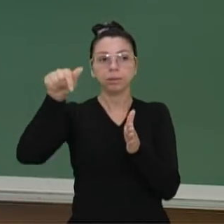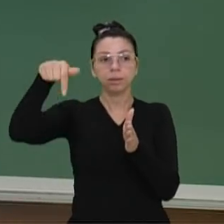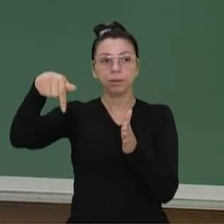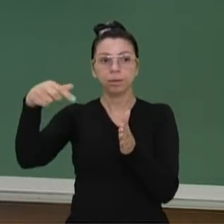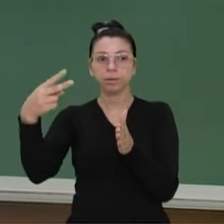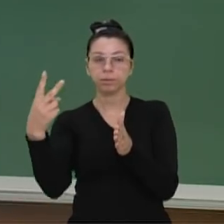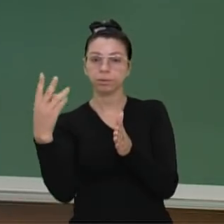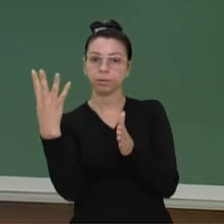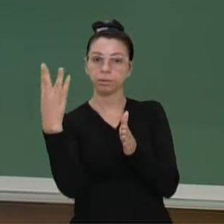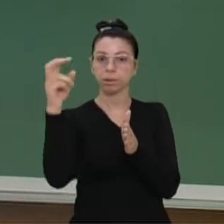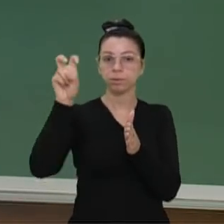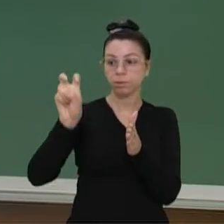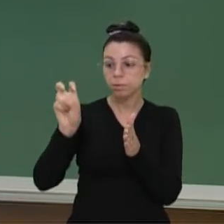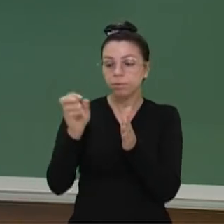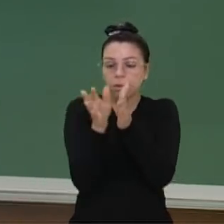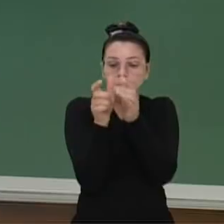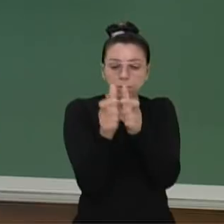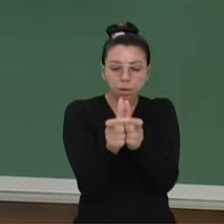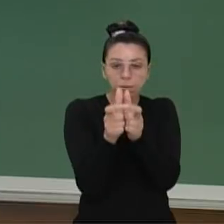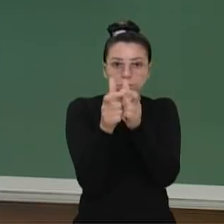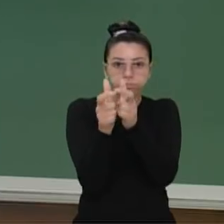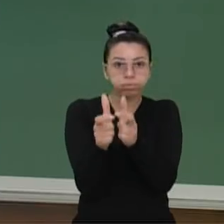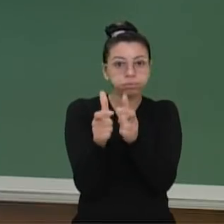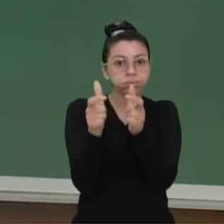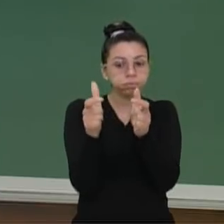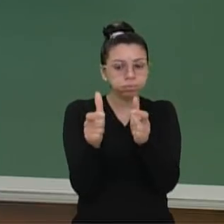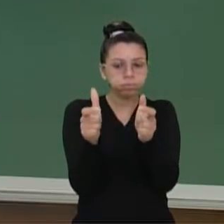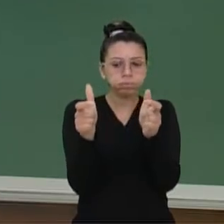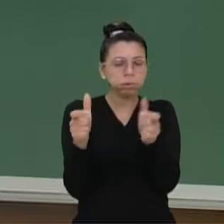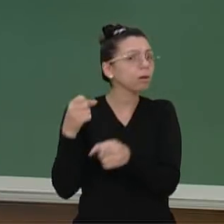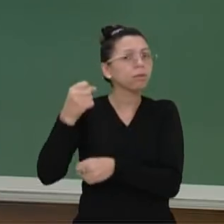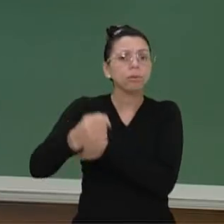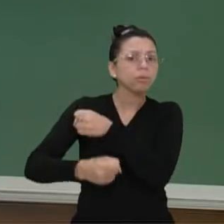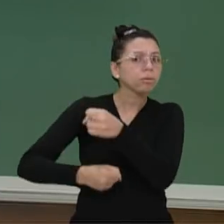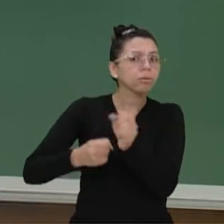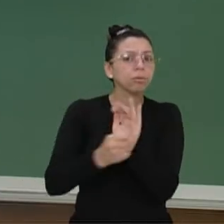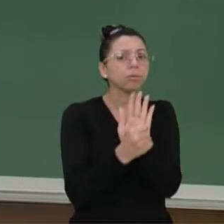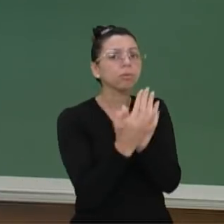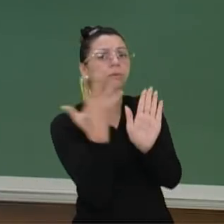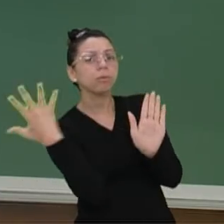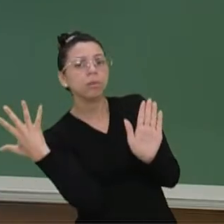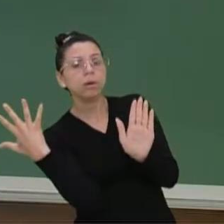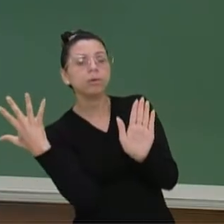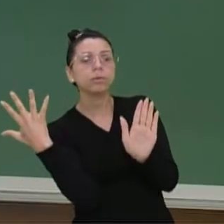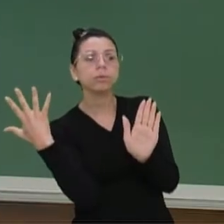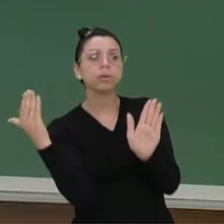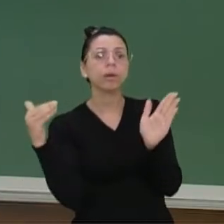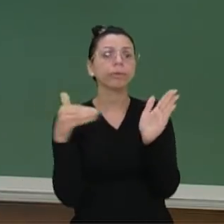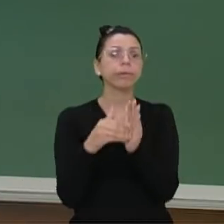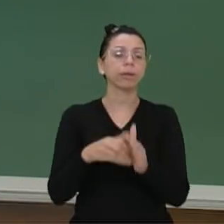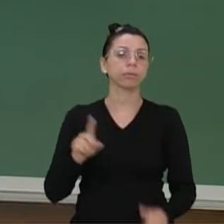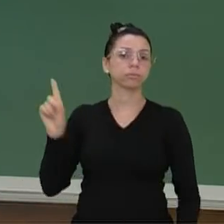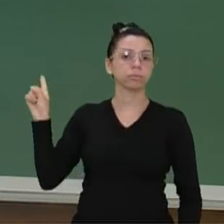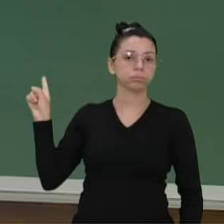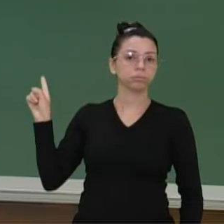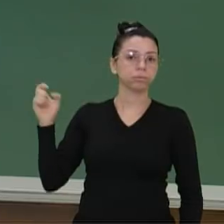litros, ou seja, tem um crescimento do consumo. Quantos anos vai levar para esse crescimento atingir esse